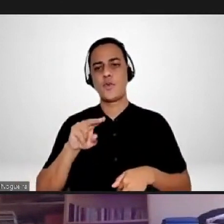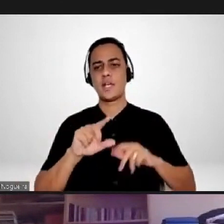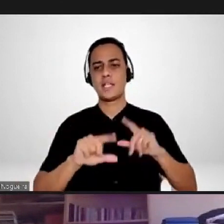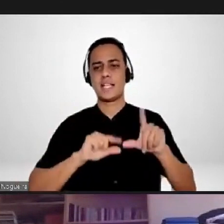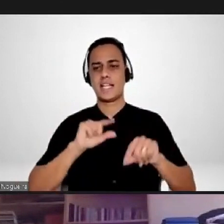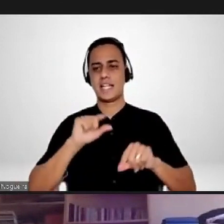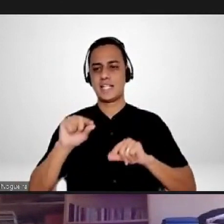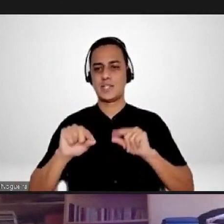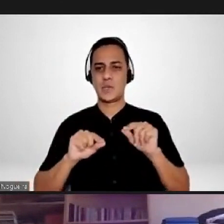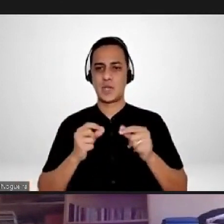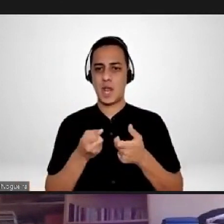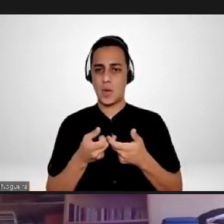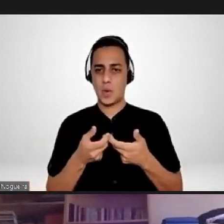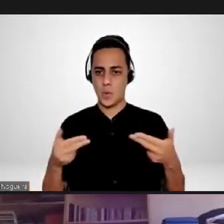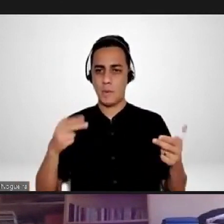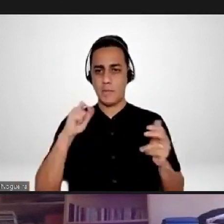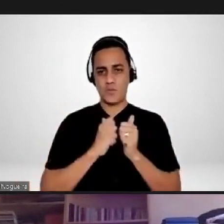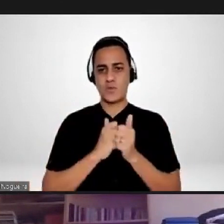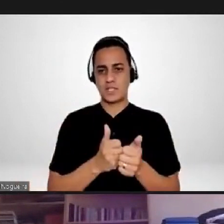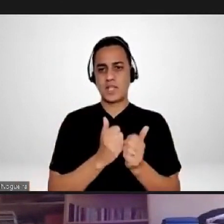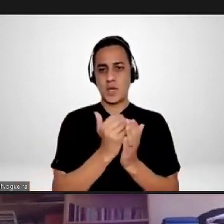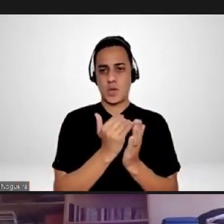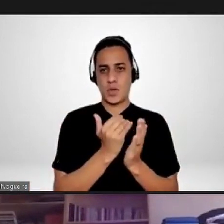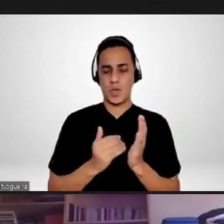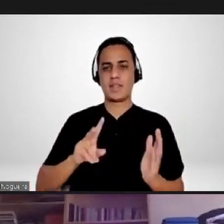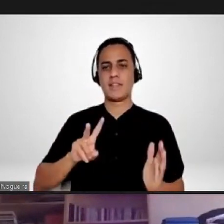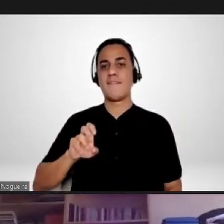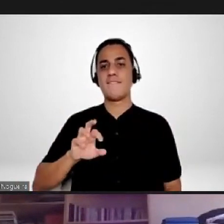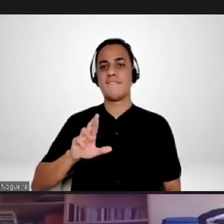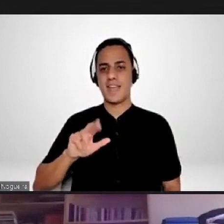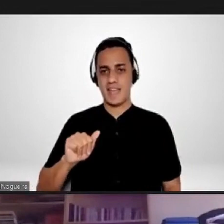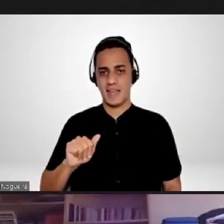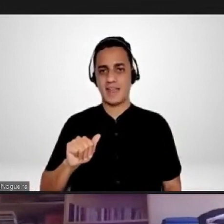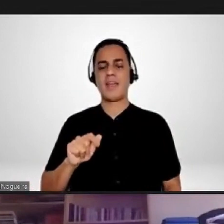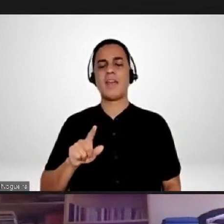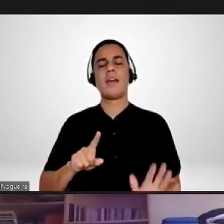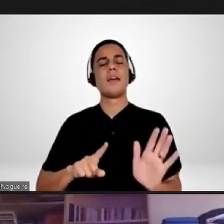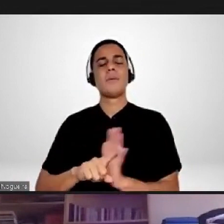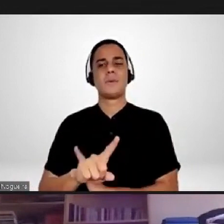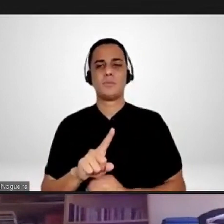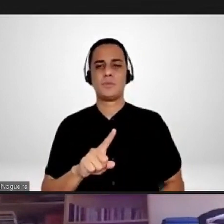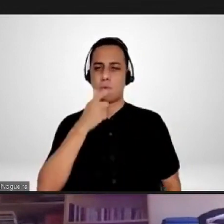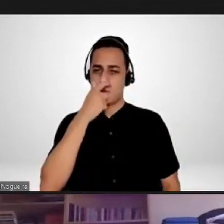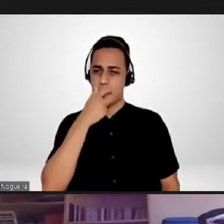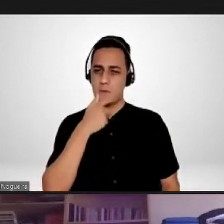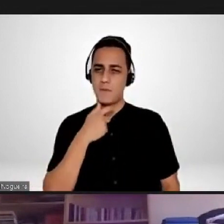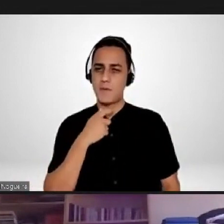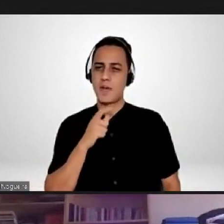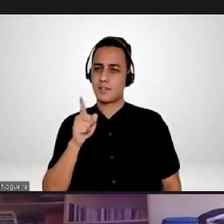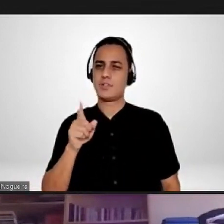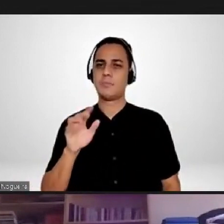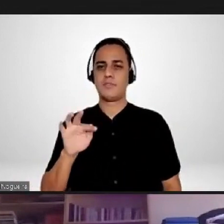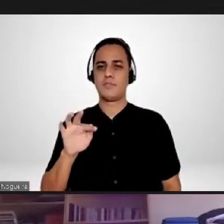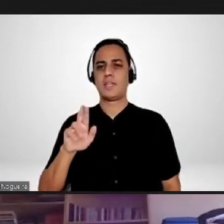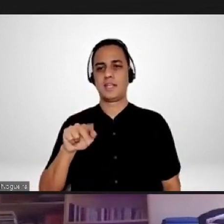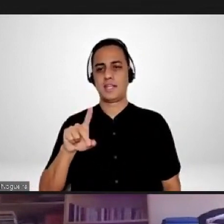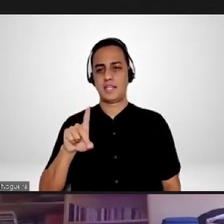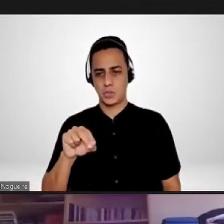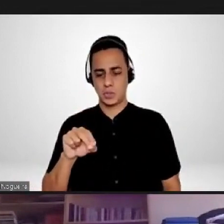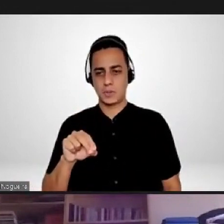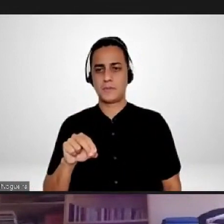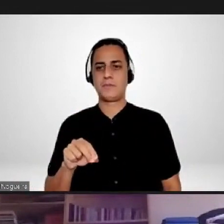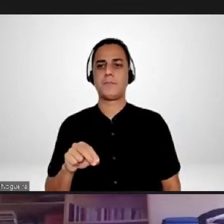na ordem aqui. A Vera Lúcia perguntou, eu acho que é para o Fernando,